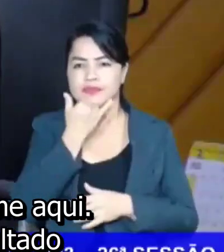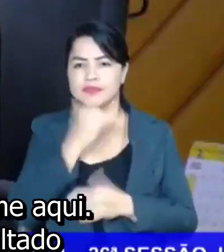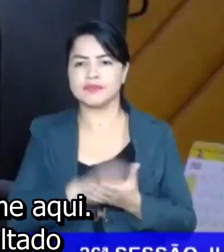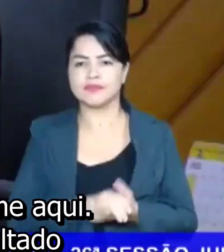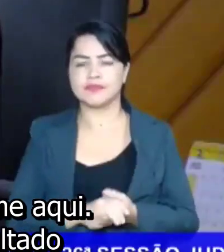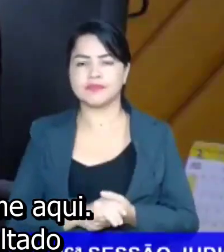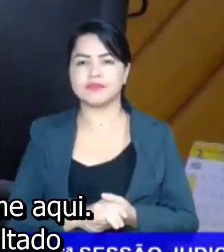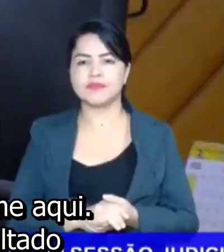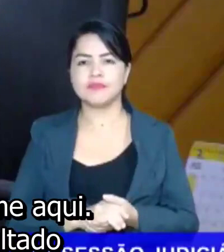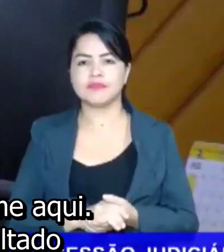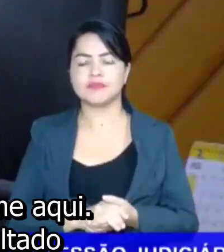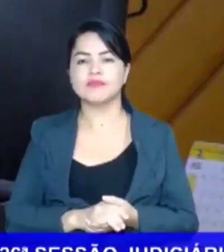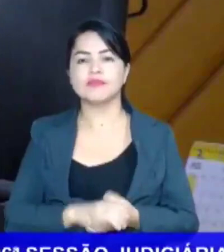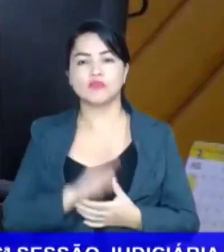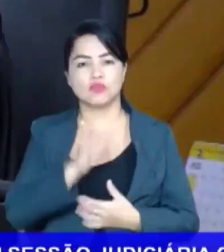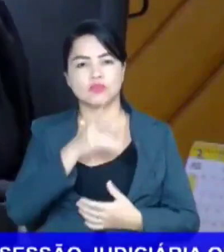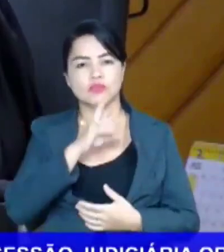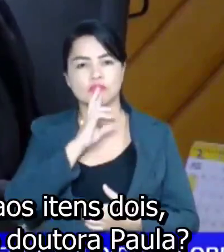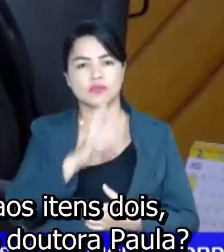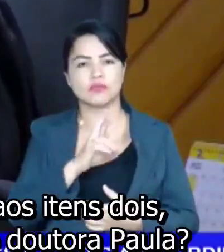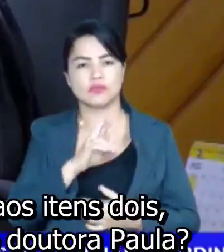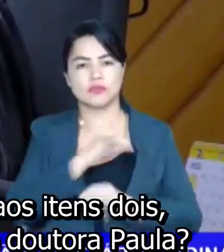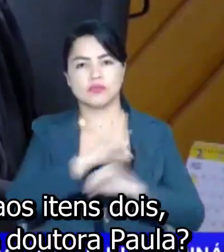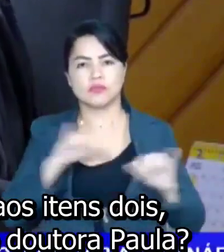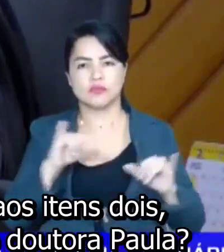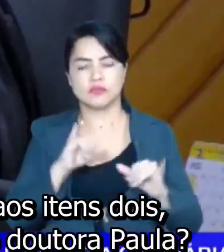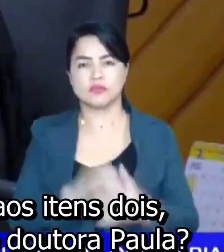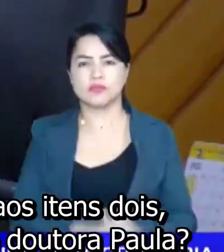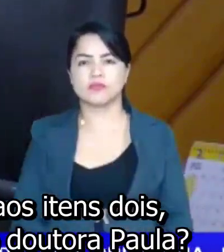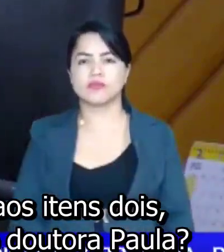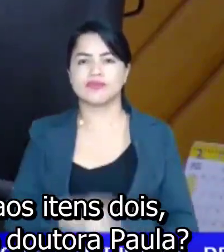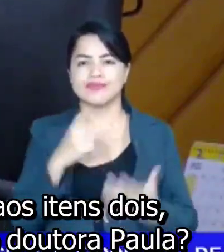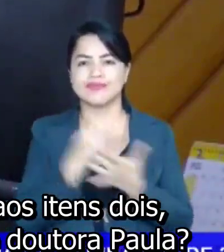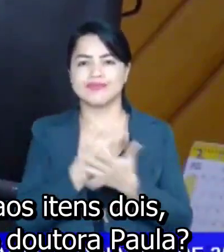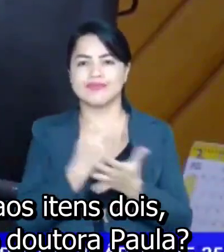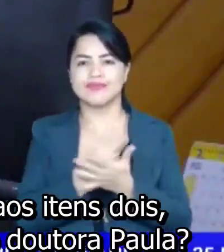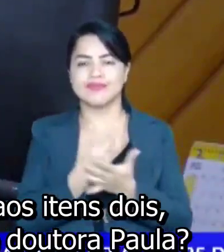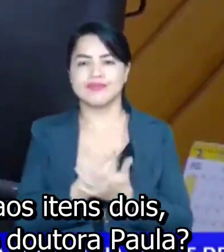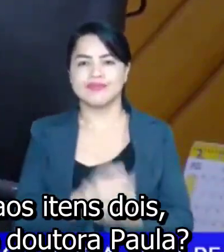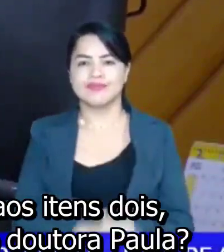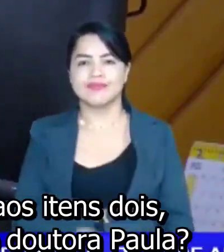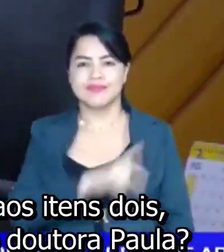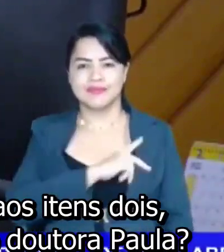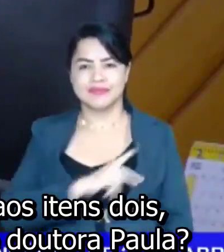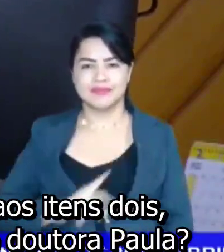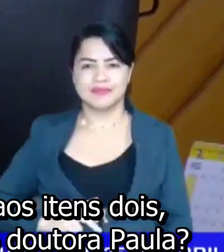acomodadas. Aí já está anunciado o Imagem resultado. direcionada ao desembargador João Lages, que encontra em sua mesa.